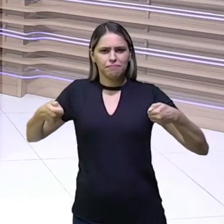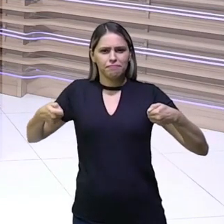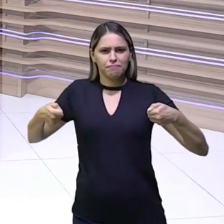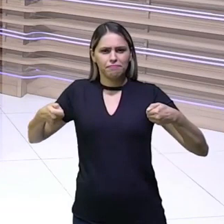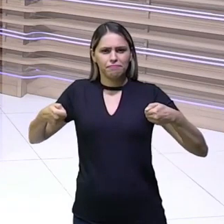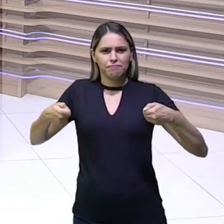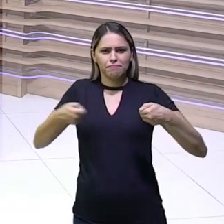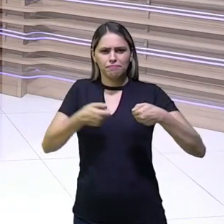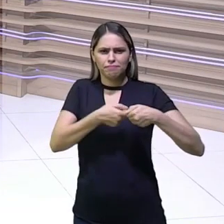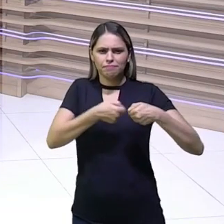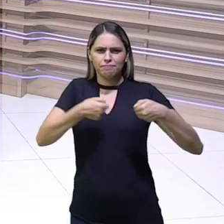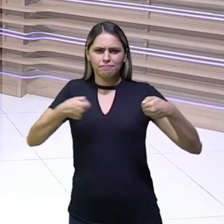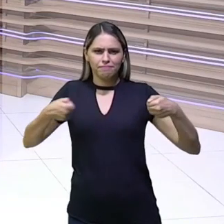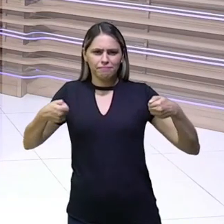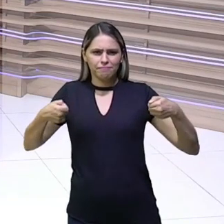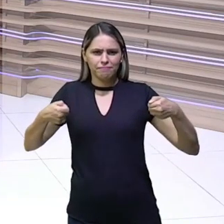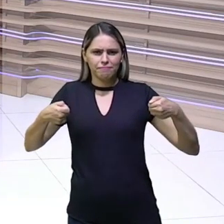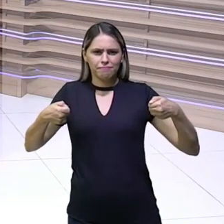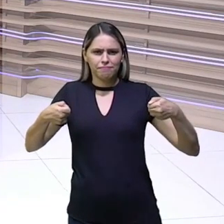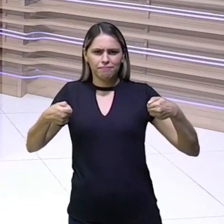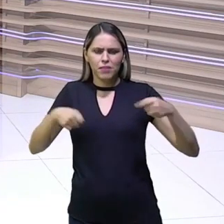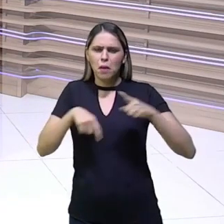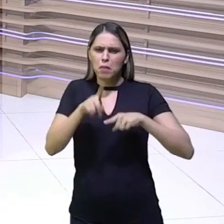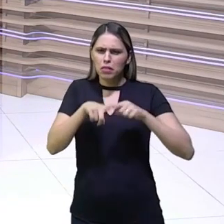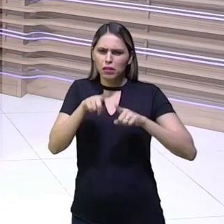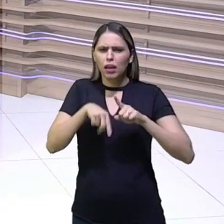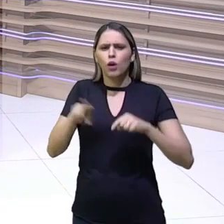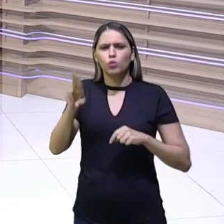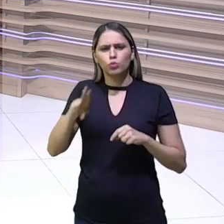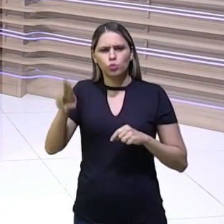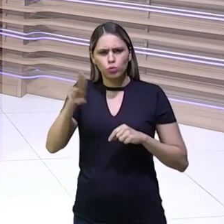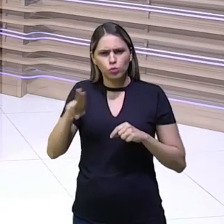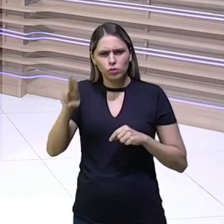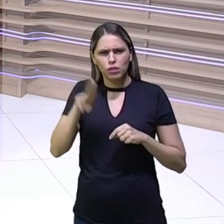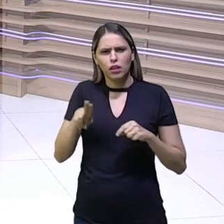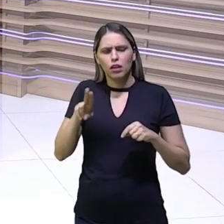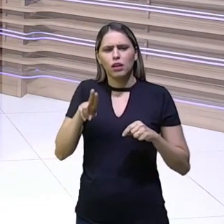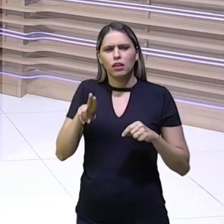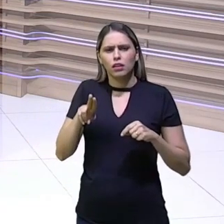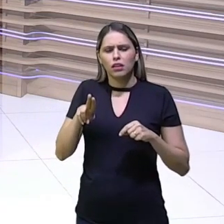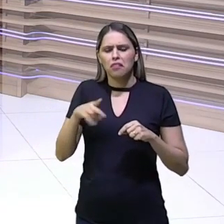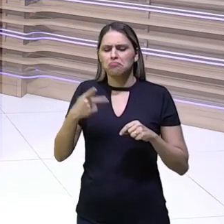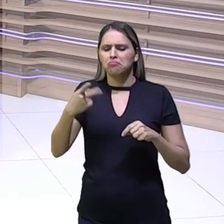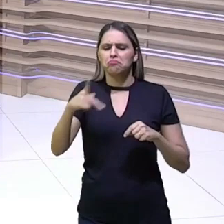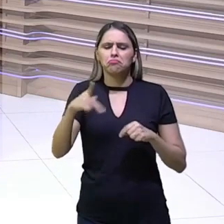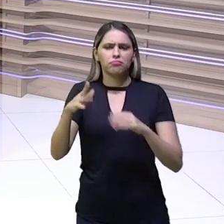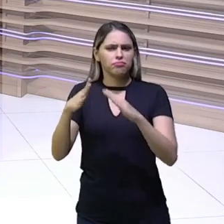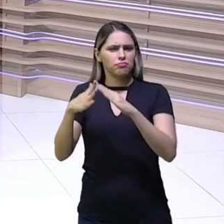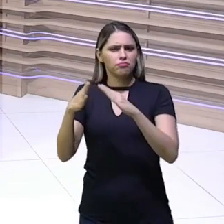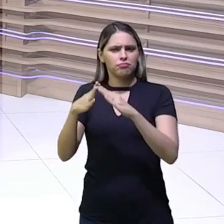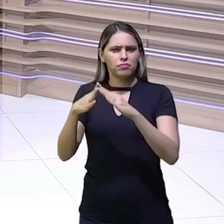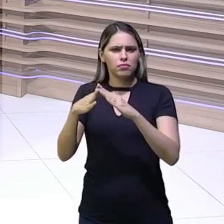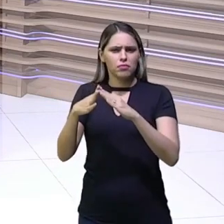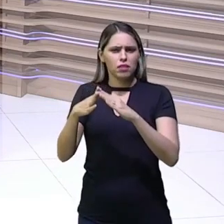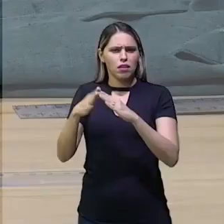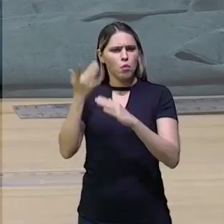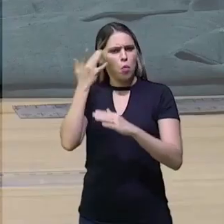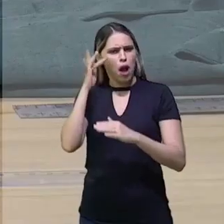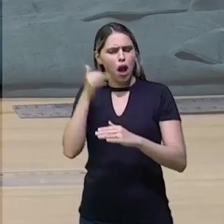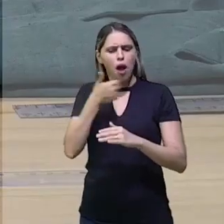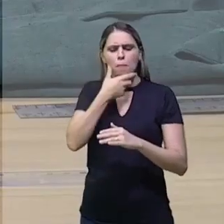Vou mostrar aqui a trena. O material que é usado na sua casa. Seu pai tem uma